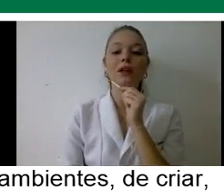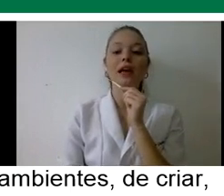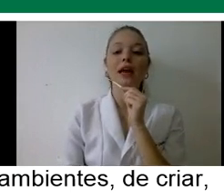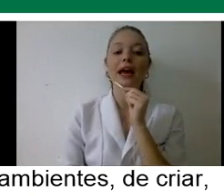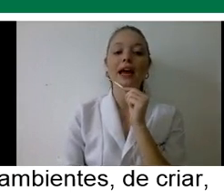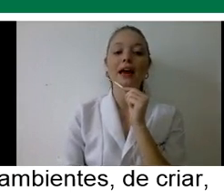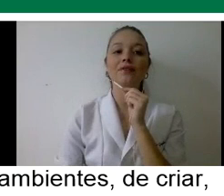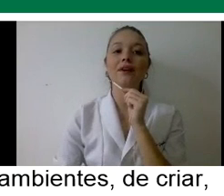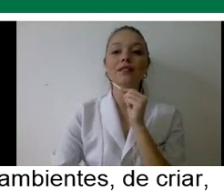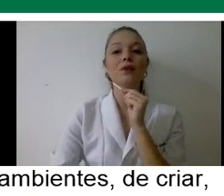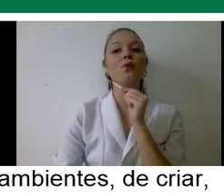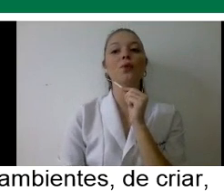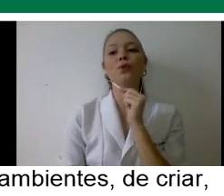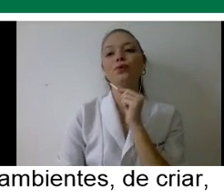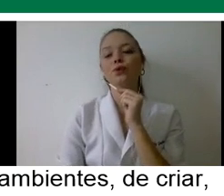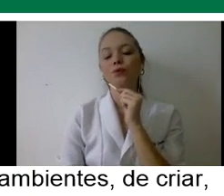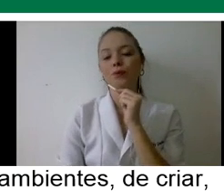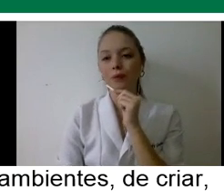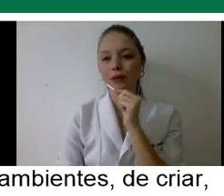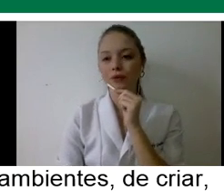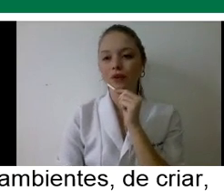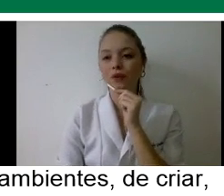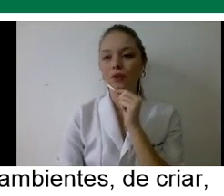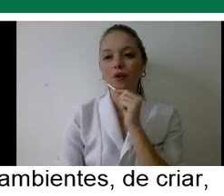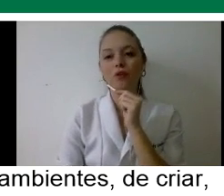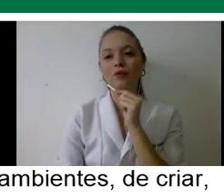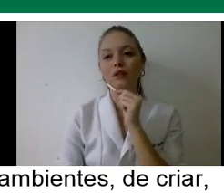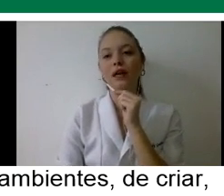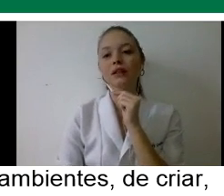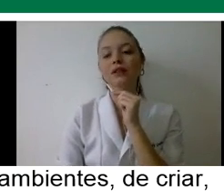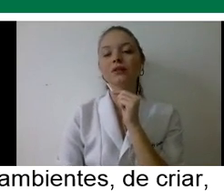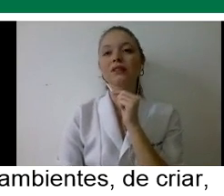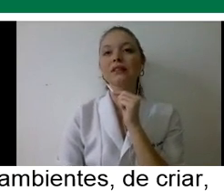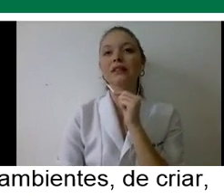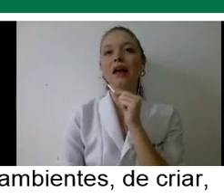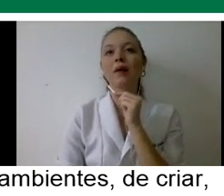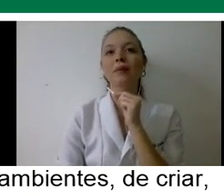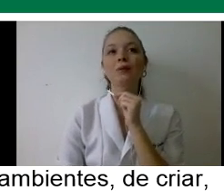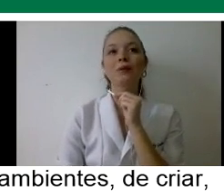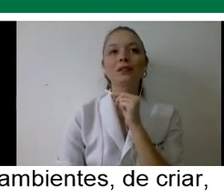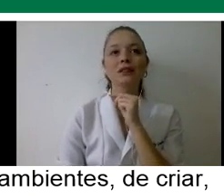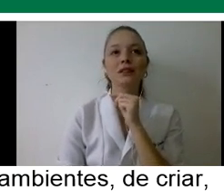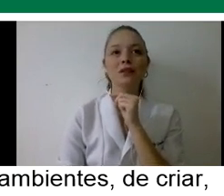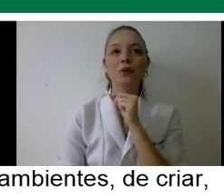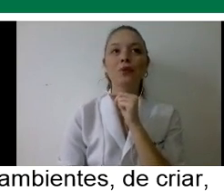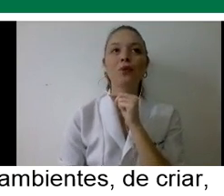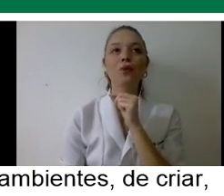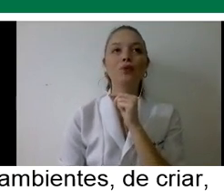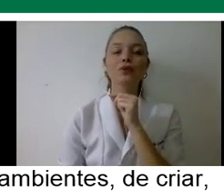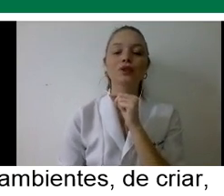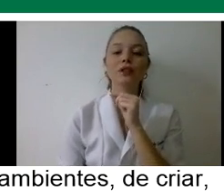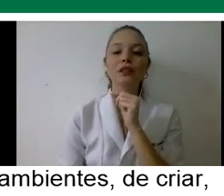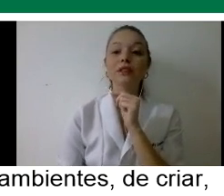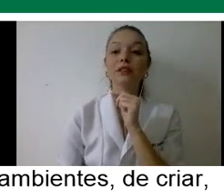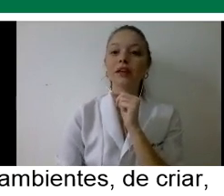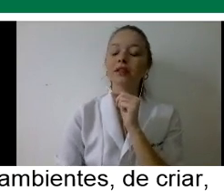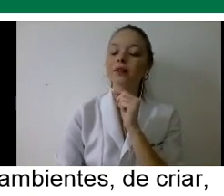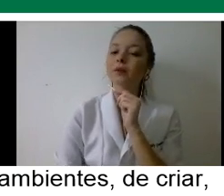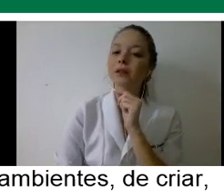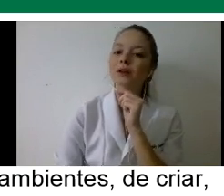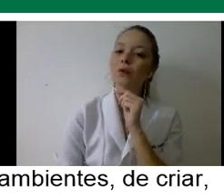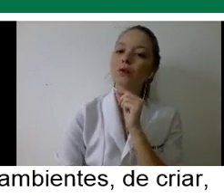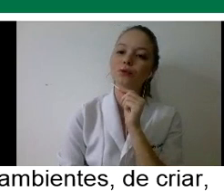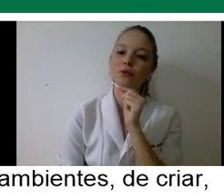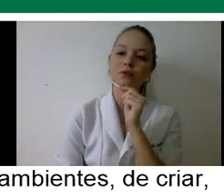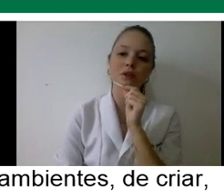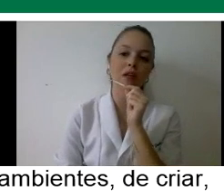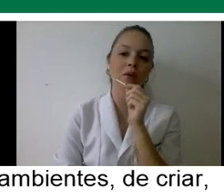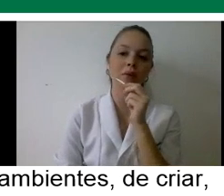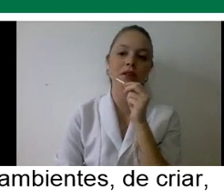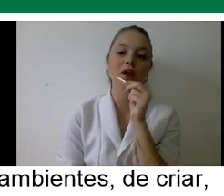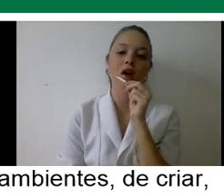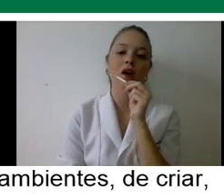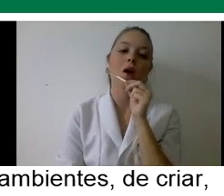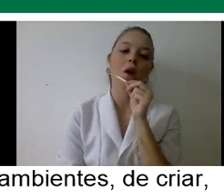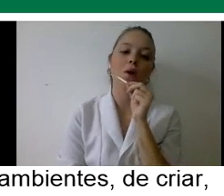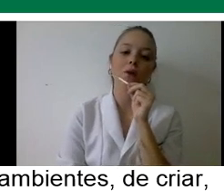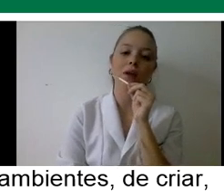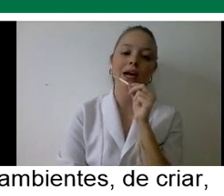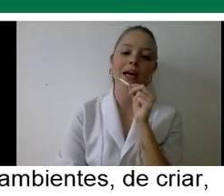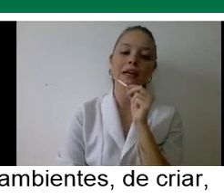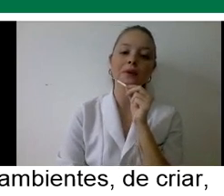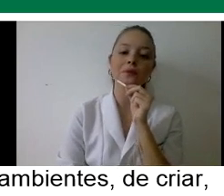filhos, fazer um curso de primeiros socorros, tá? Não necessariamente precisa ser um curso gigantesco, pode ser um curso